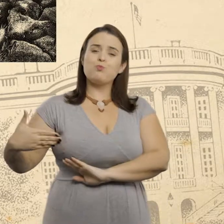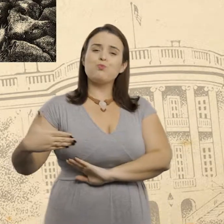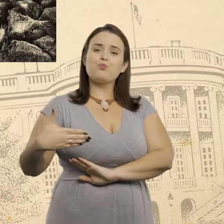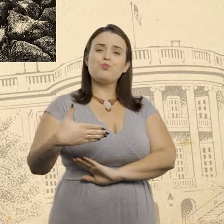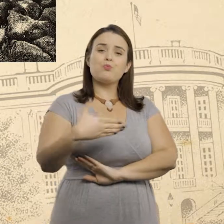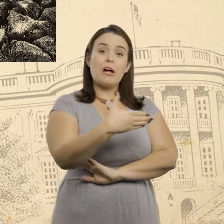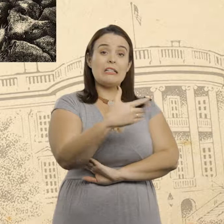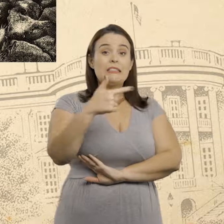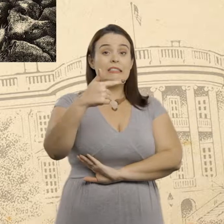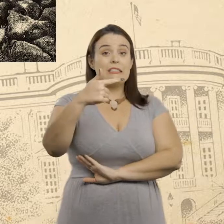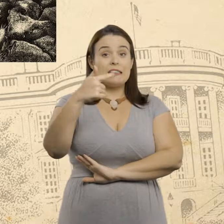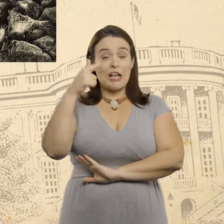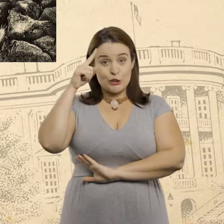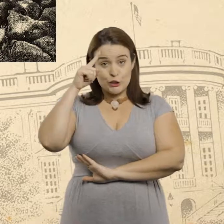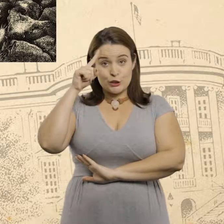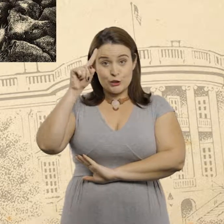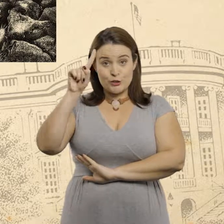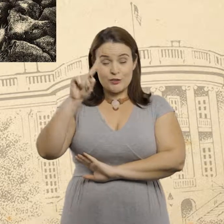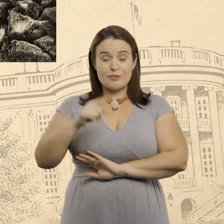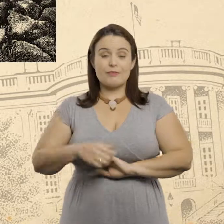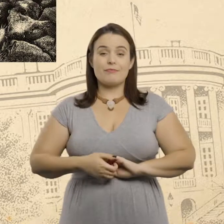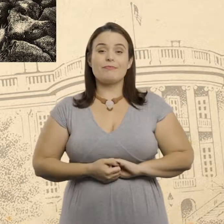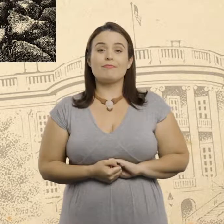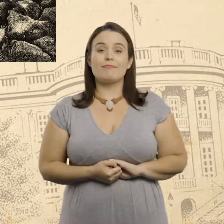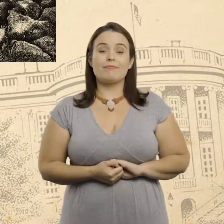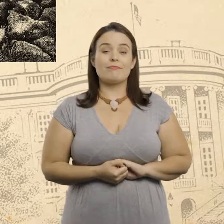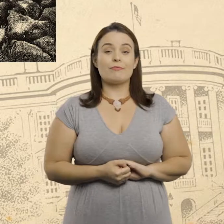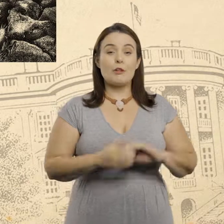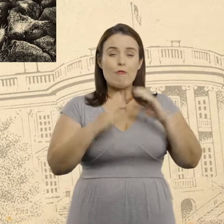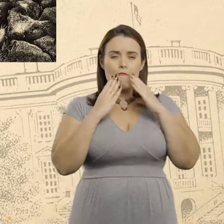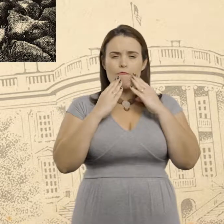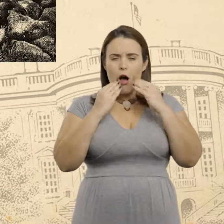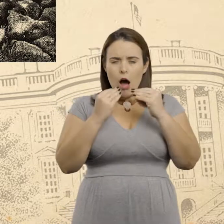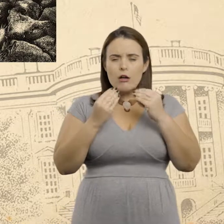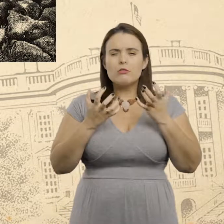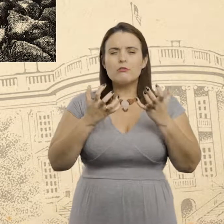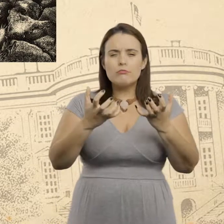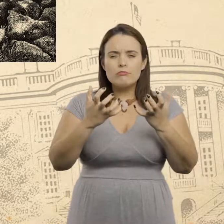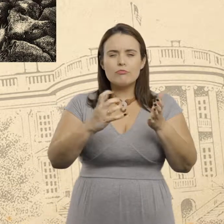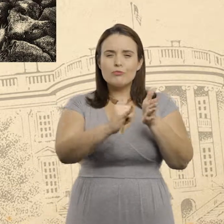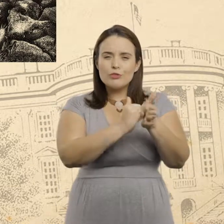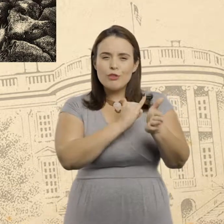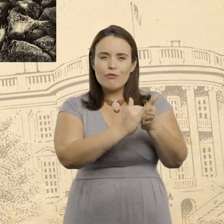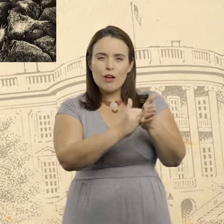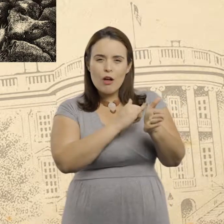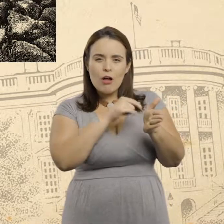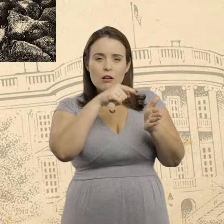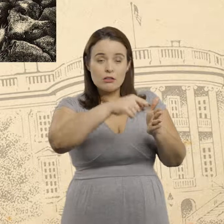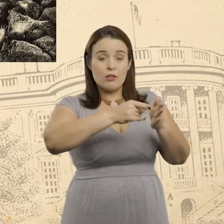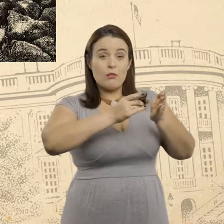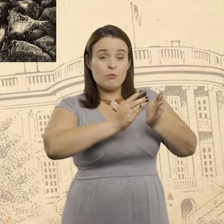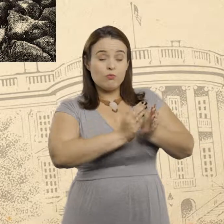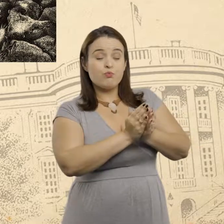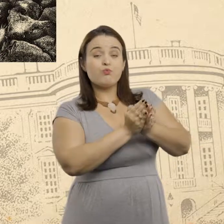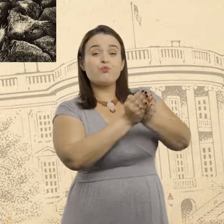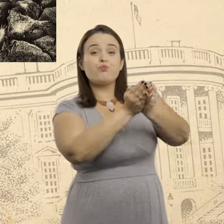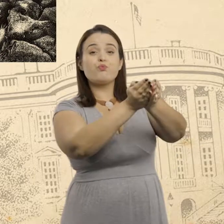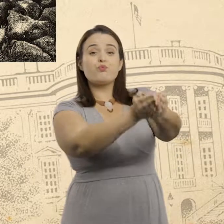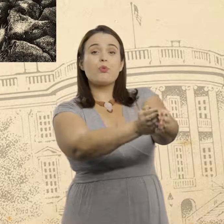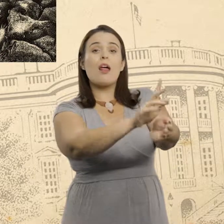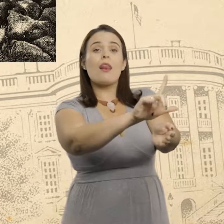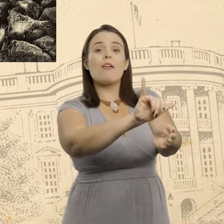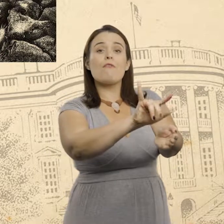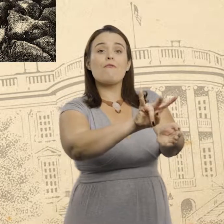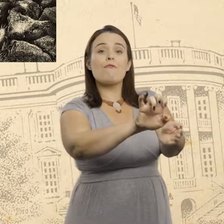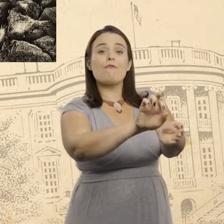trem demoraria 7 dias. Phileas Fogg queria chegar em Nova York para pegar um navio que os levaria